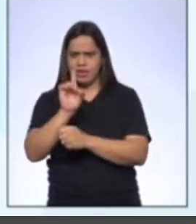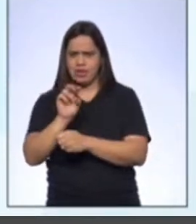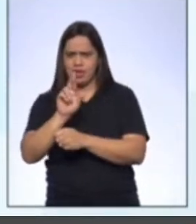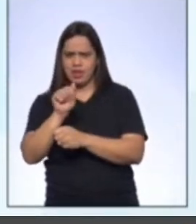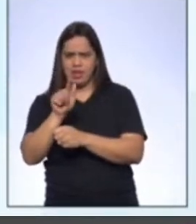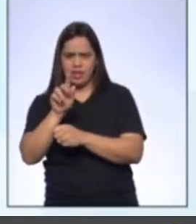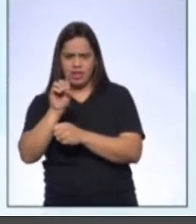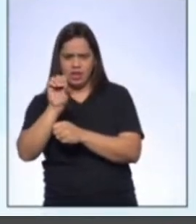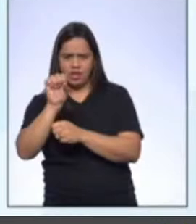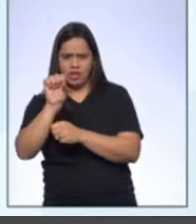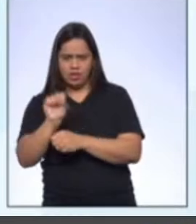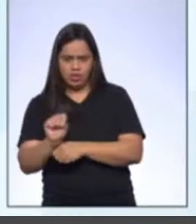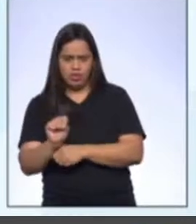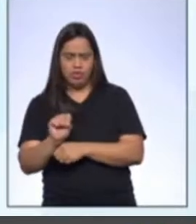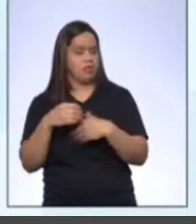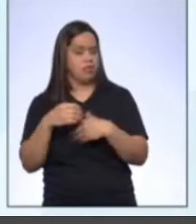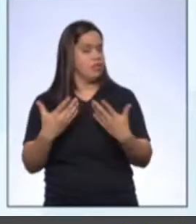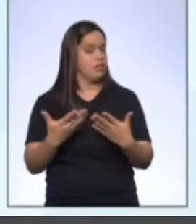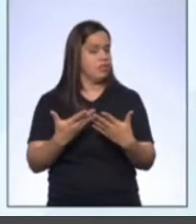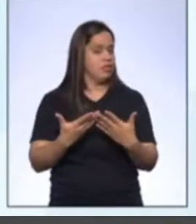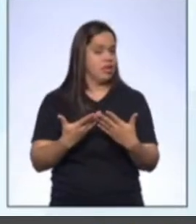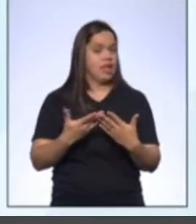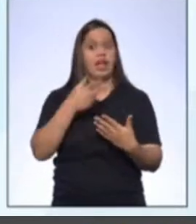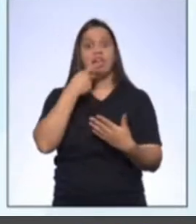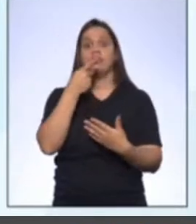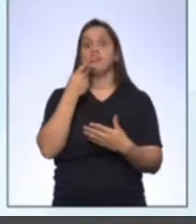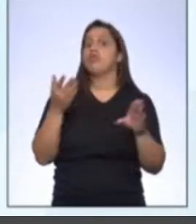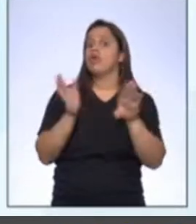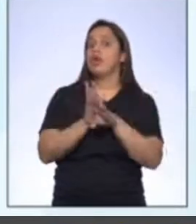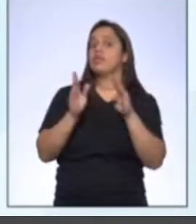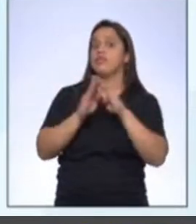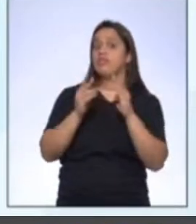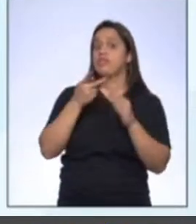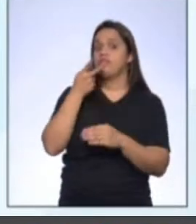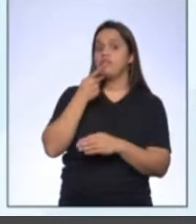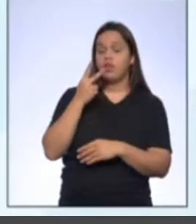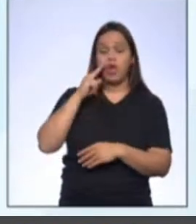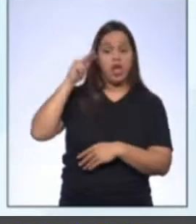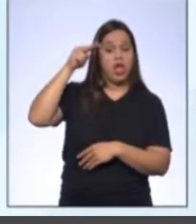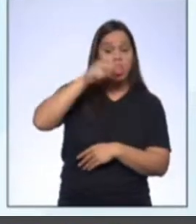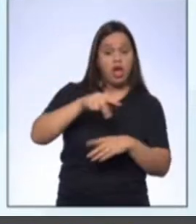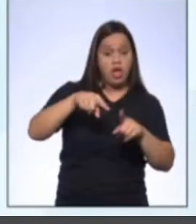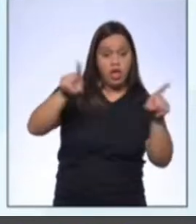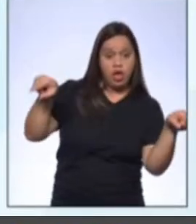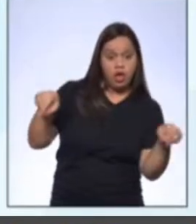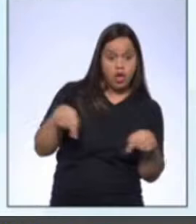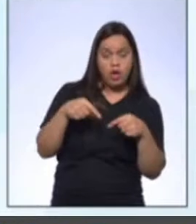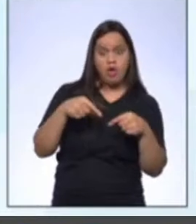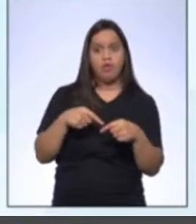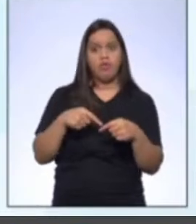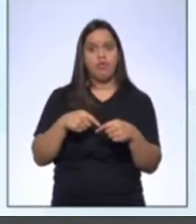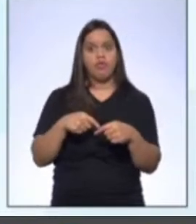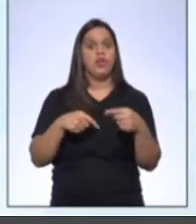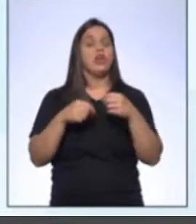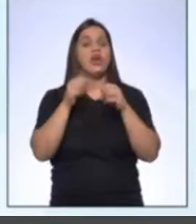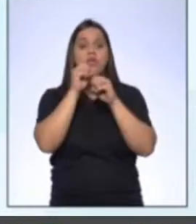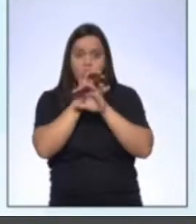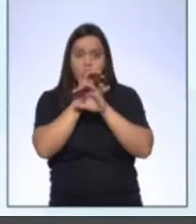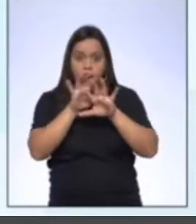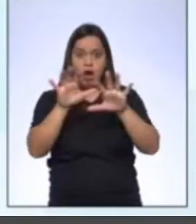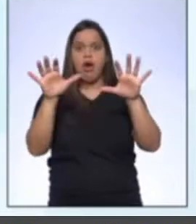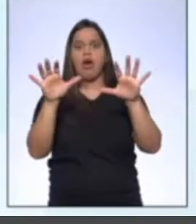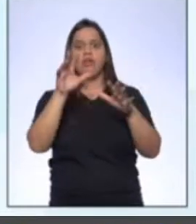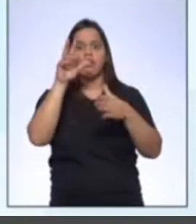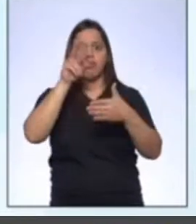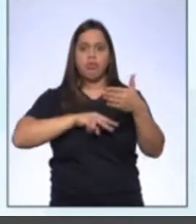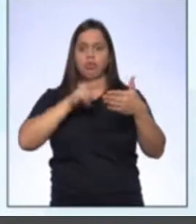lá. Ele chegou em casa dizendo que vira no campo dois dragões cuspindo fogo e lendo fotonovelas. Quem estava lendo era o dragão,